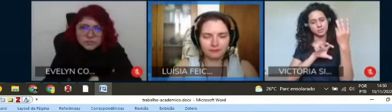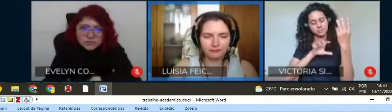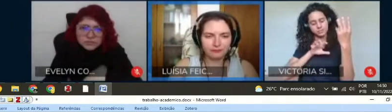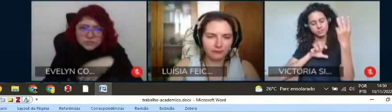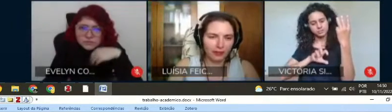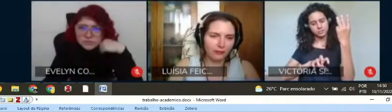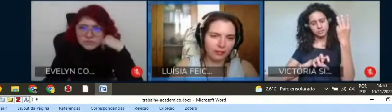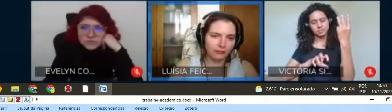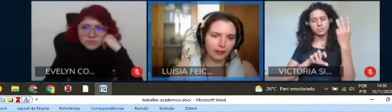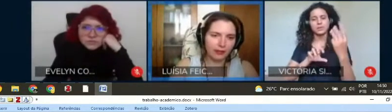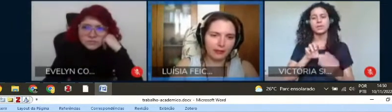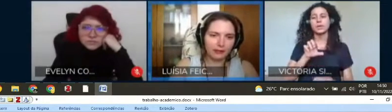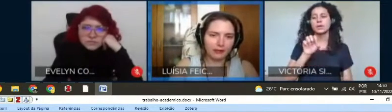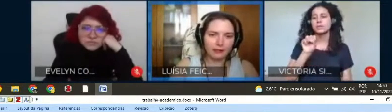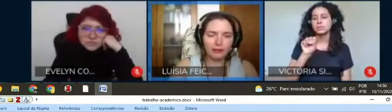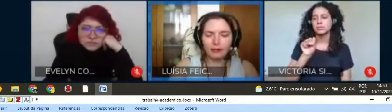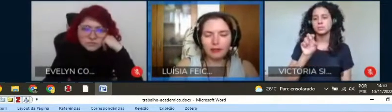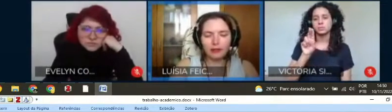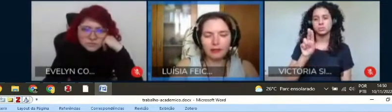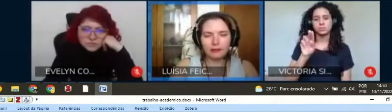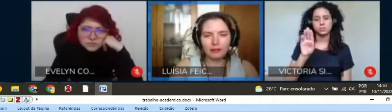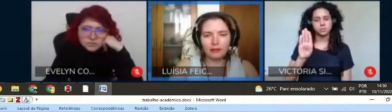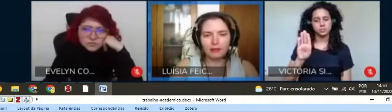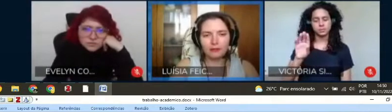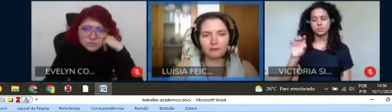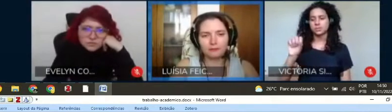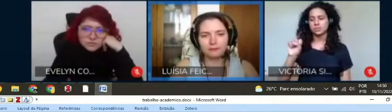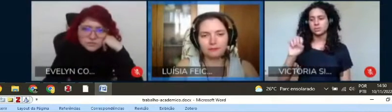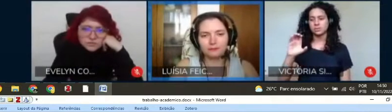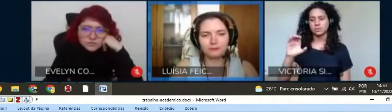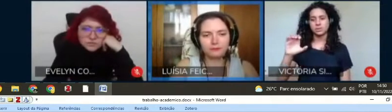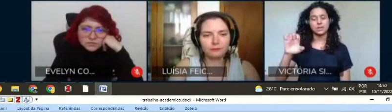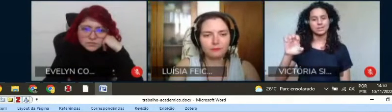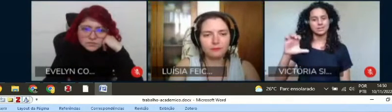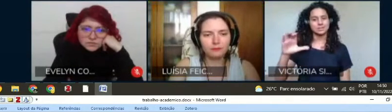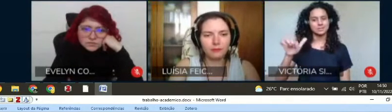Eu vou ter que falar que a seguir